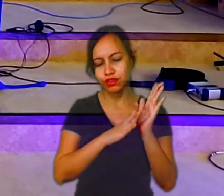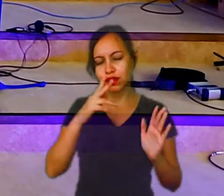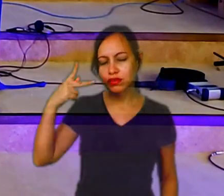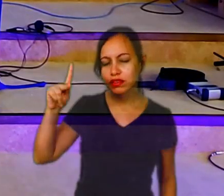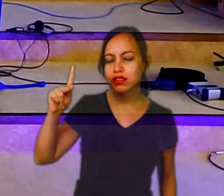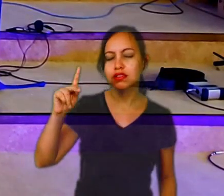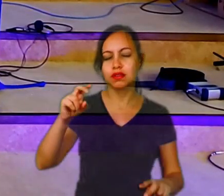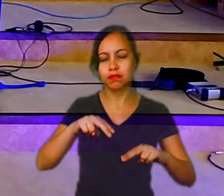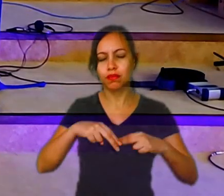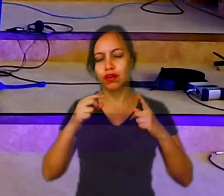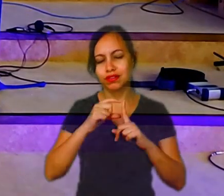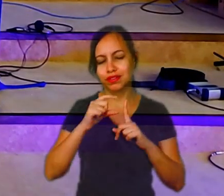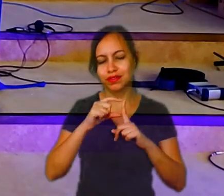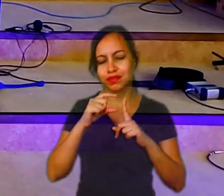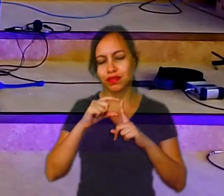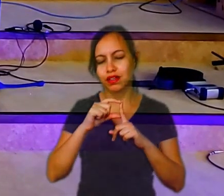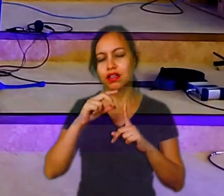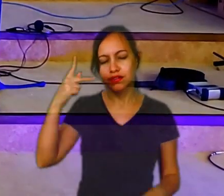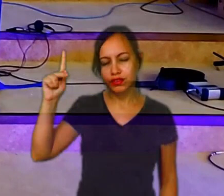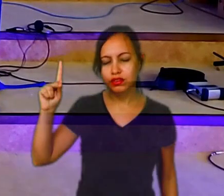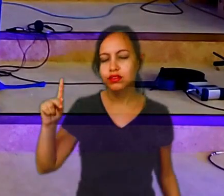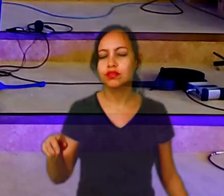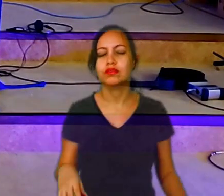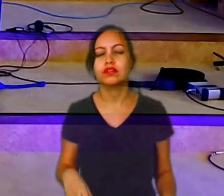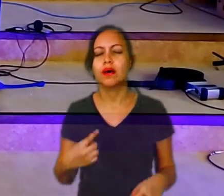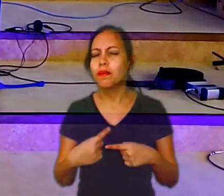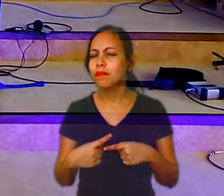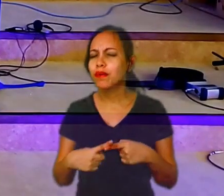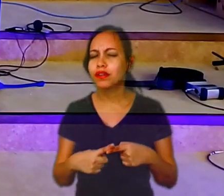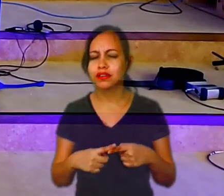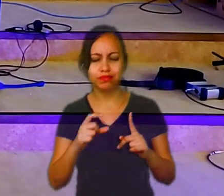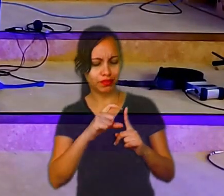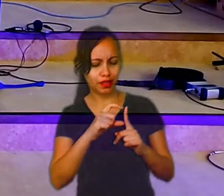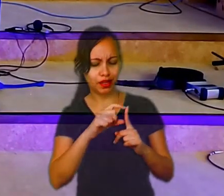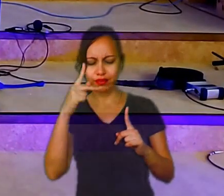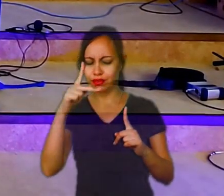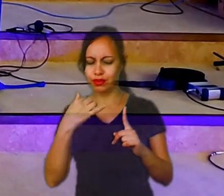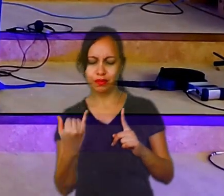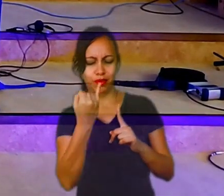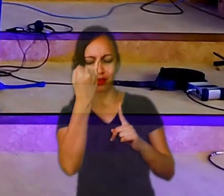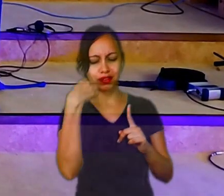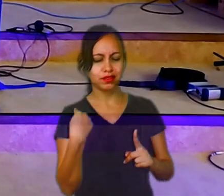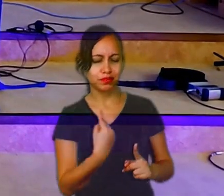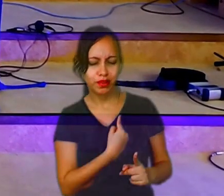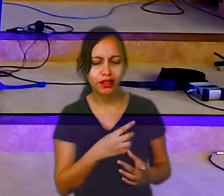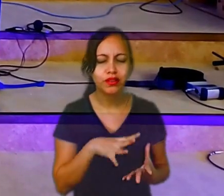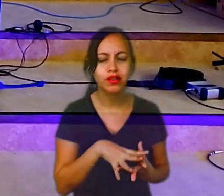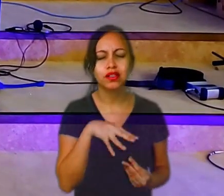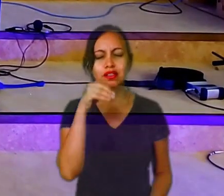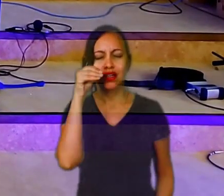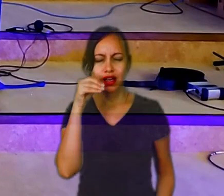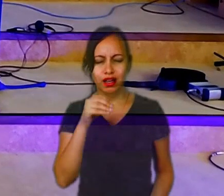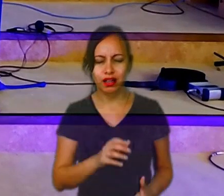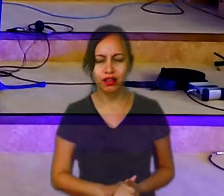Tua palavra. Ela é o alimento principal para a nossa alma. Ela, Pai,